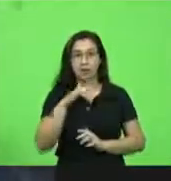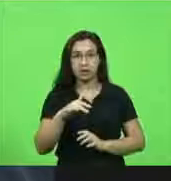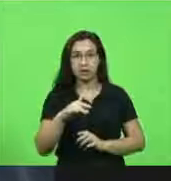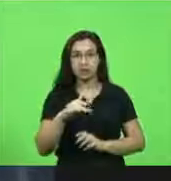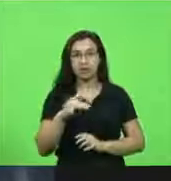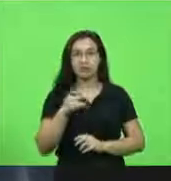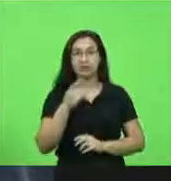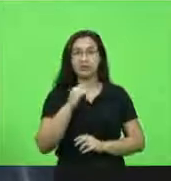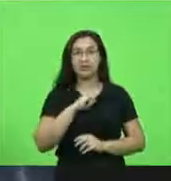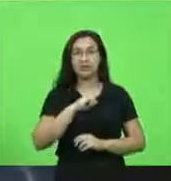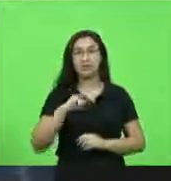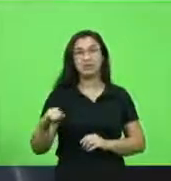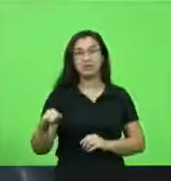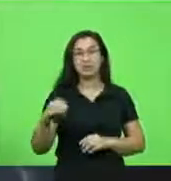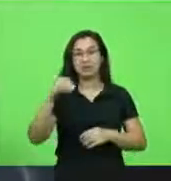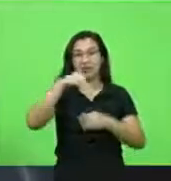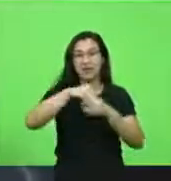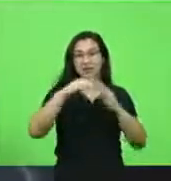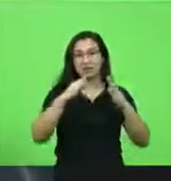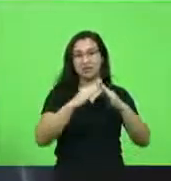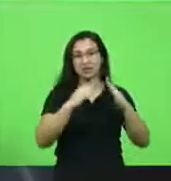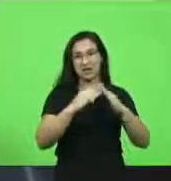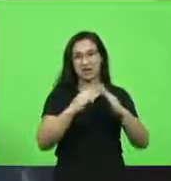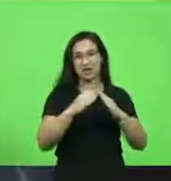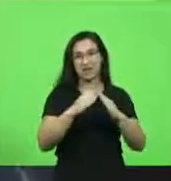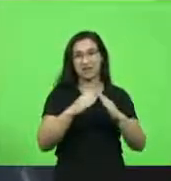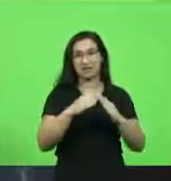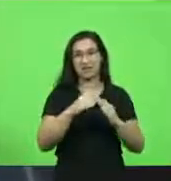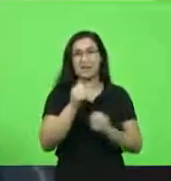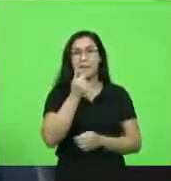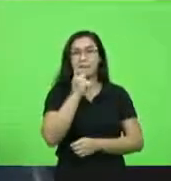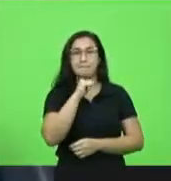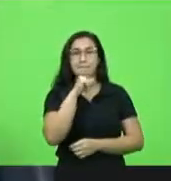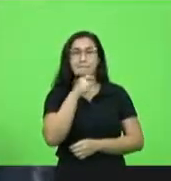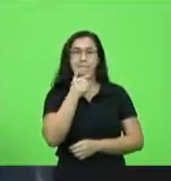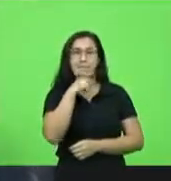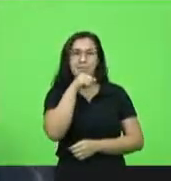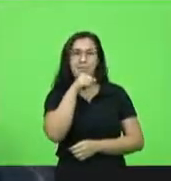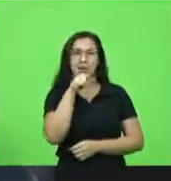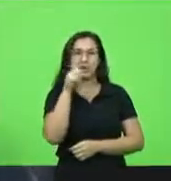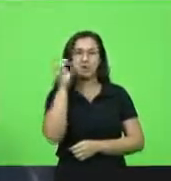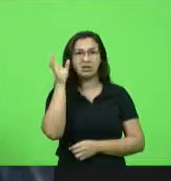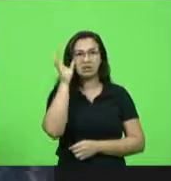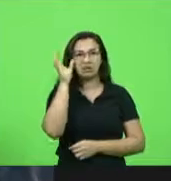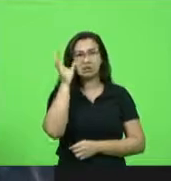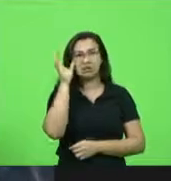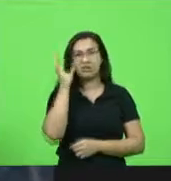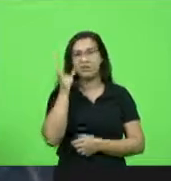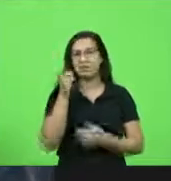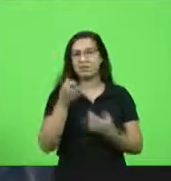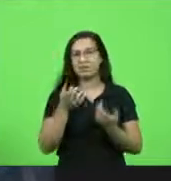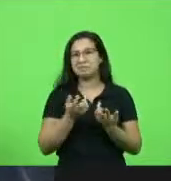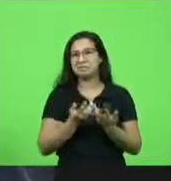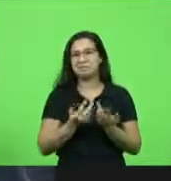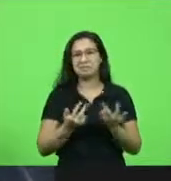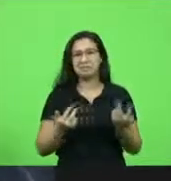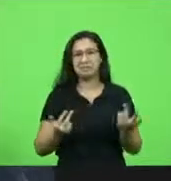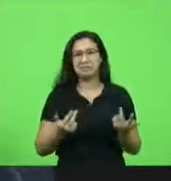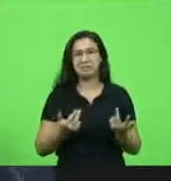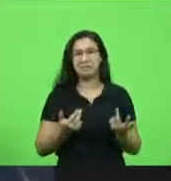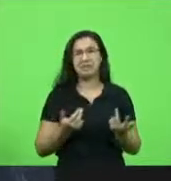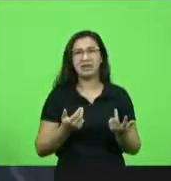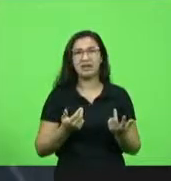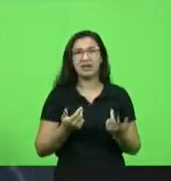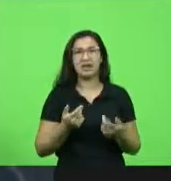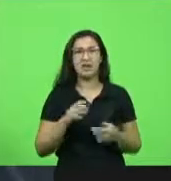autores pessoas próximas, do círculo familiar, é pai, é mãe, é tio. 69% dos casos somam violência